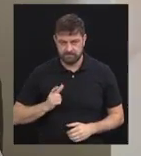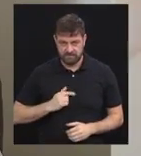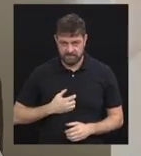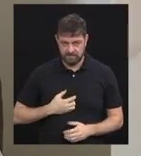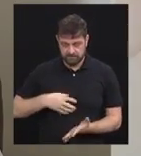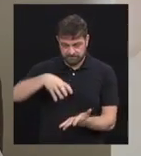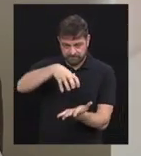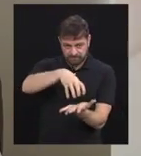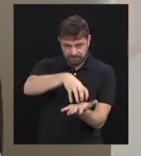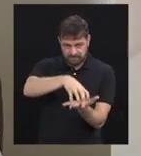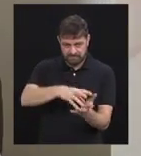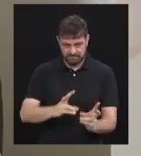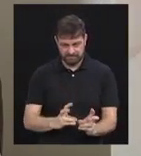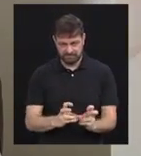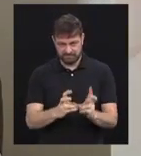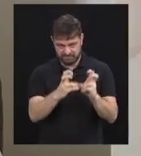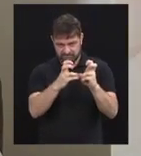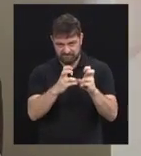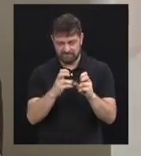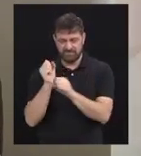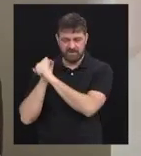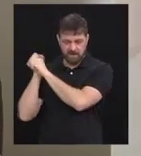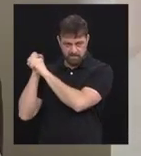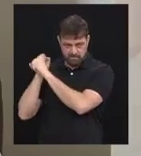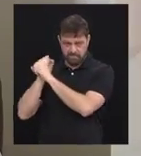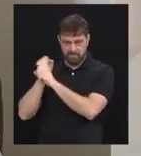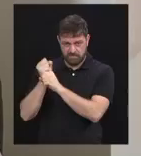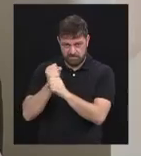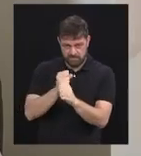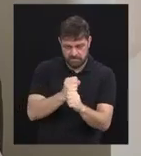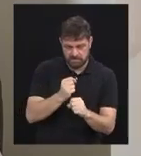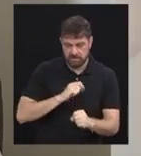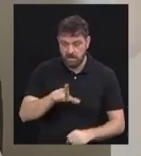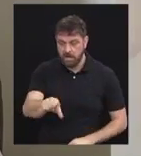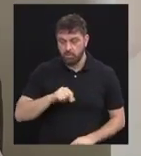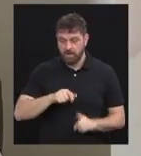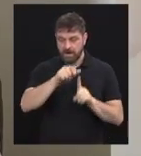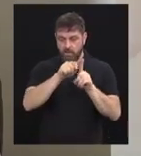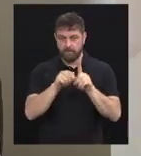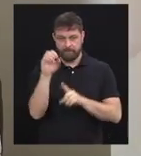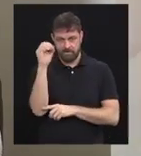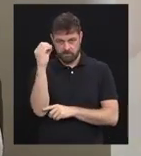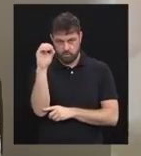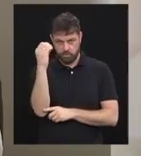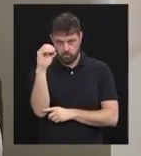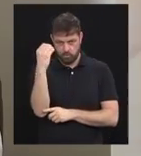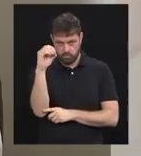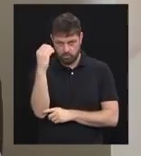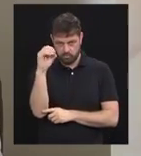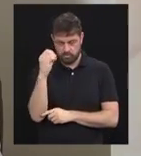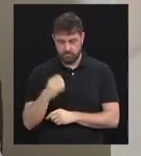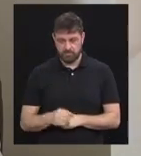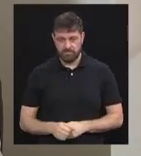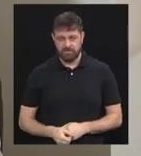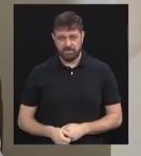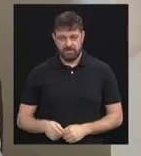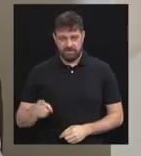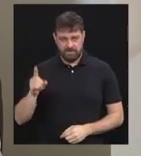Oncologia, classicamente, há muitos anos, a gente faz o mês, então, utilizando uma vez por